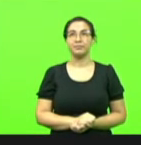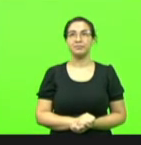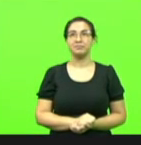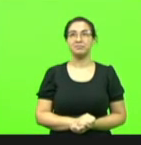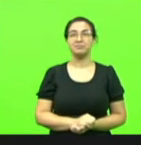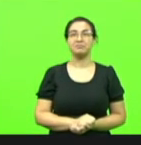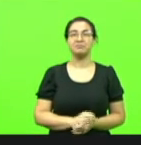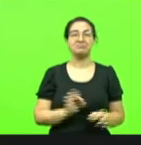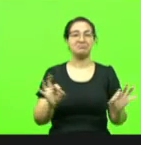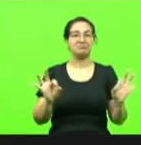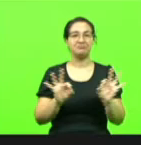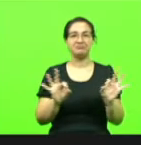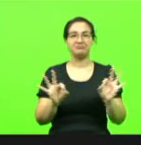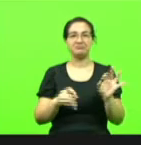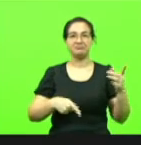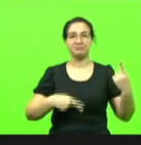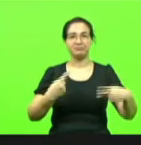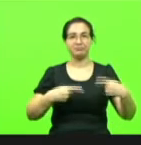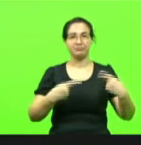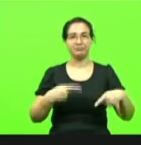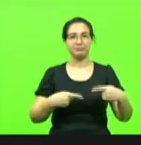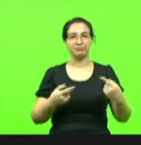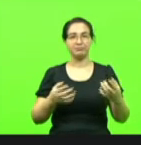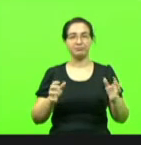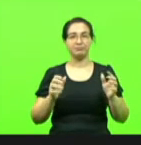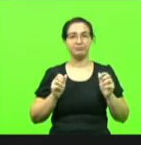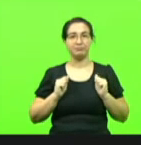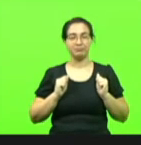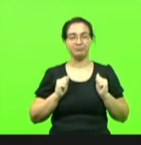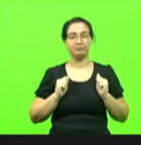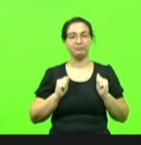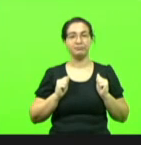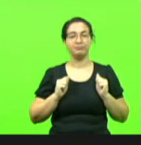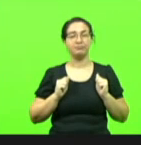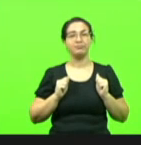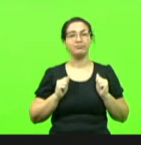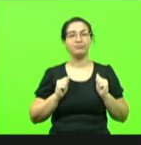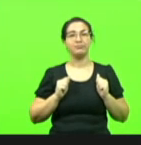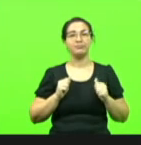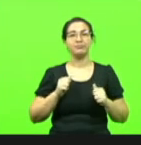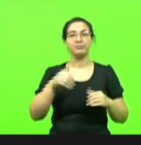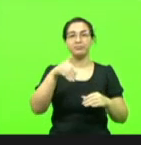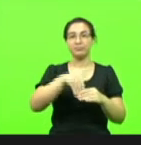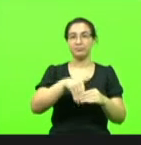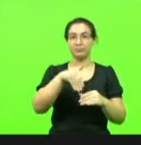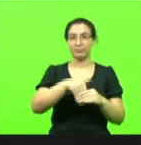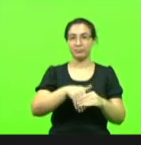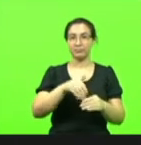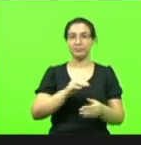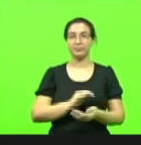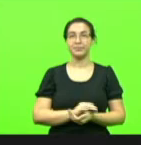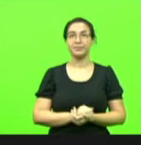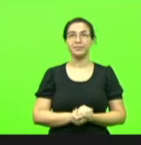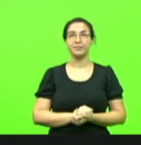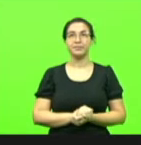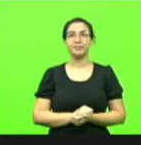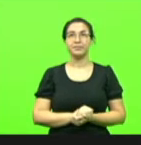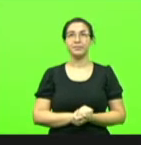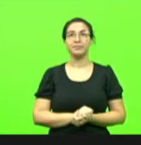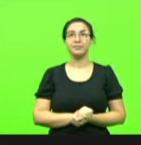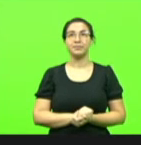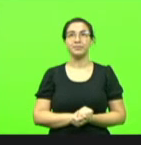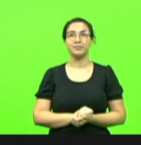e como não havendo nenhuma outra manifestação coloca o projeto